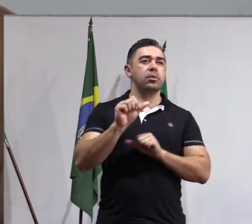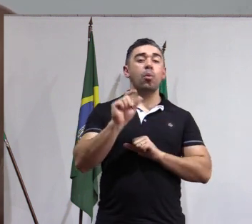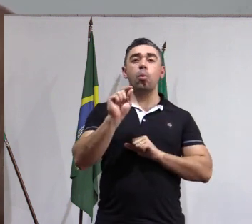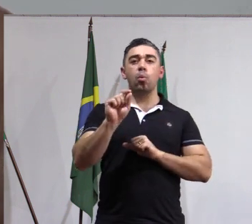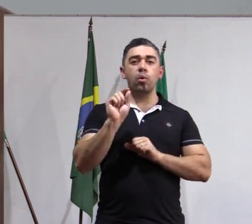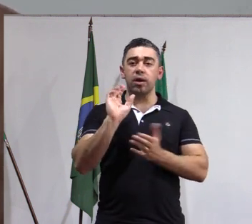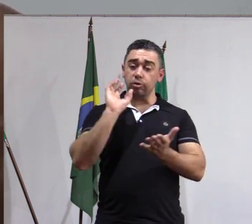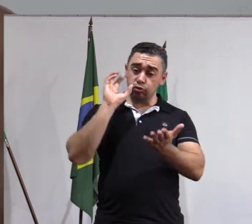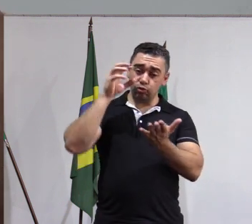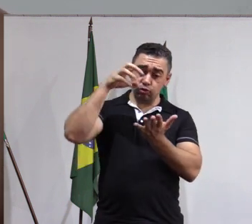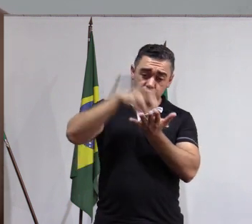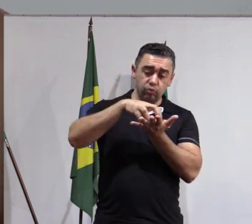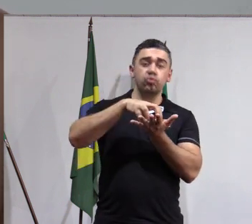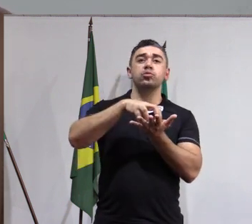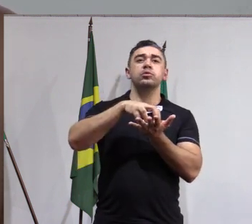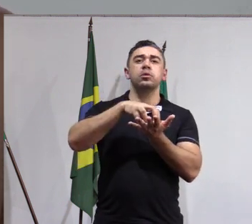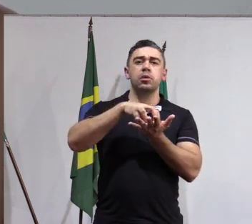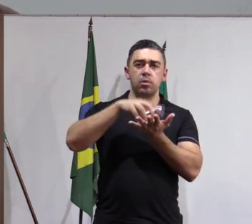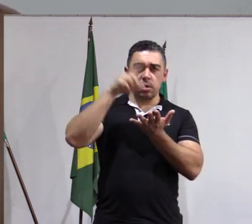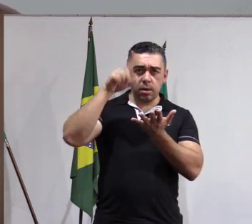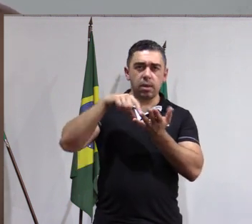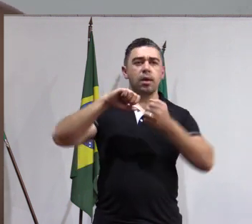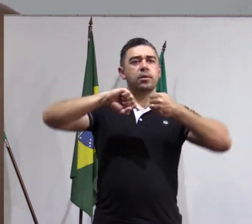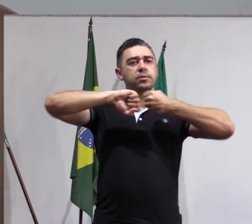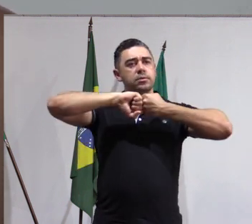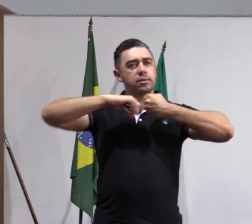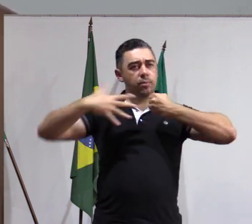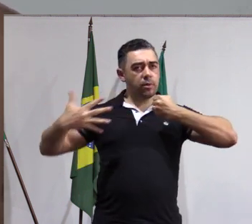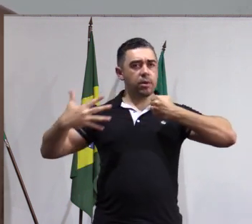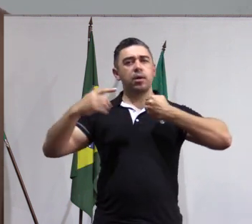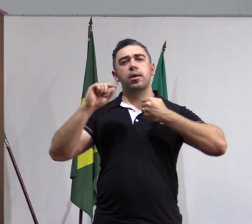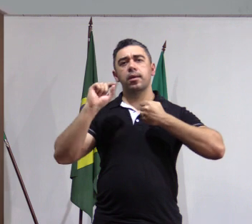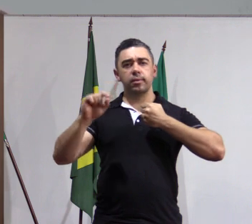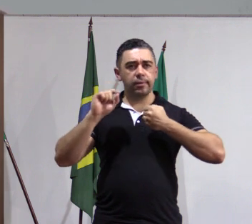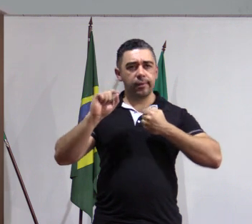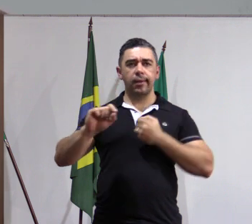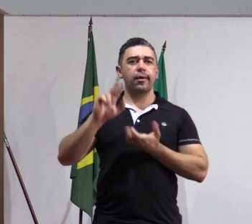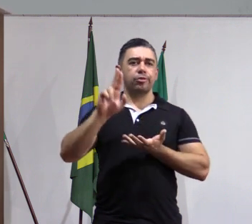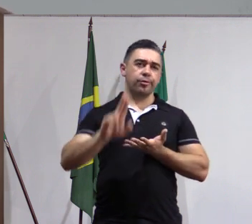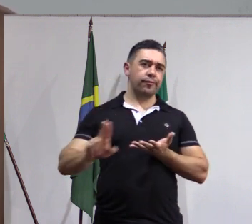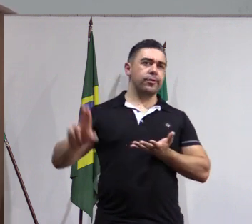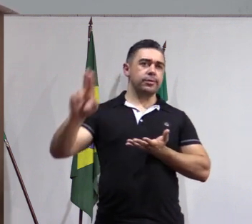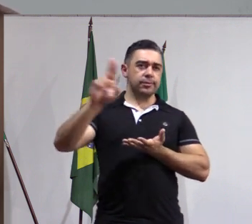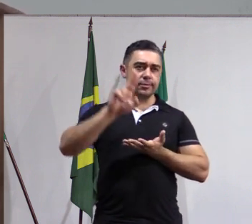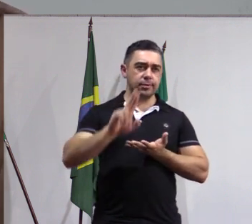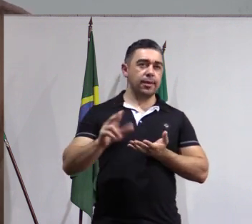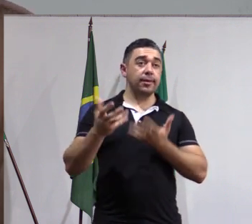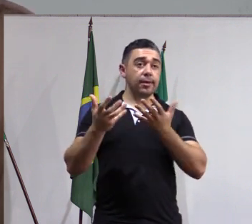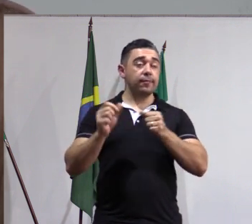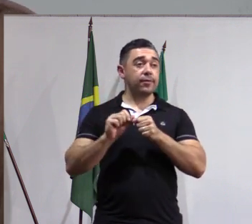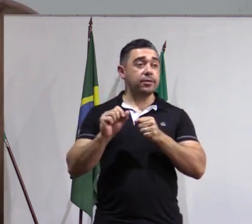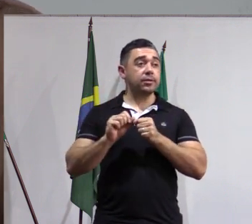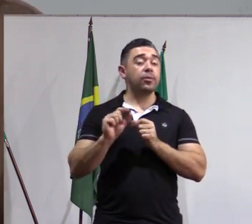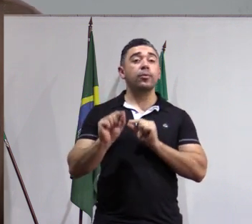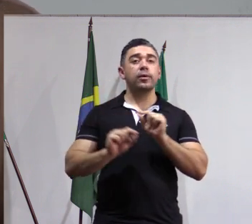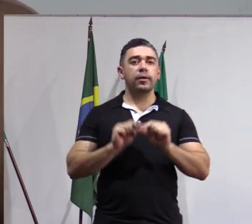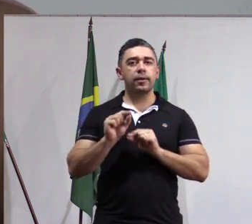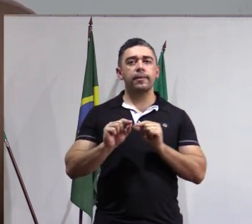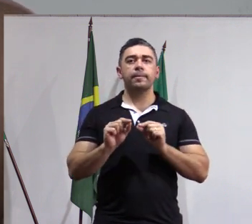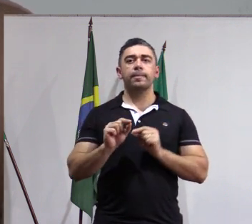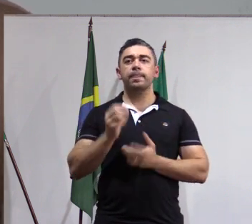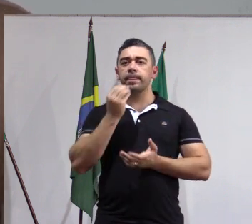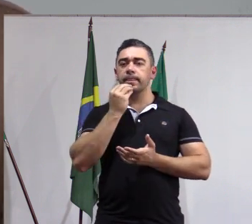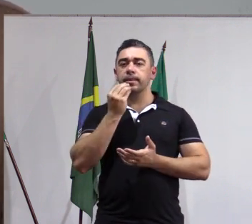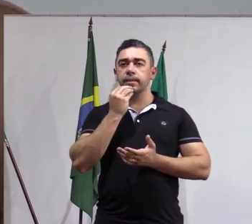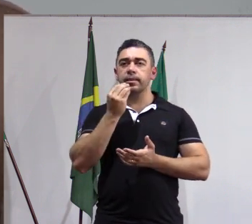instituições que são emblematicamente democráticas, a saber, a universidade. O que eles querem fazer com a gente é transformar a